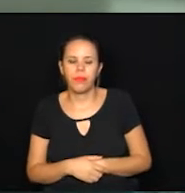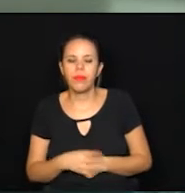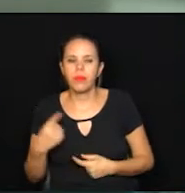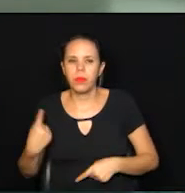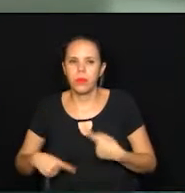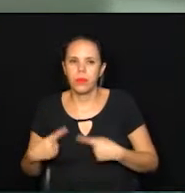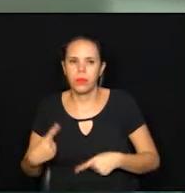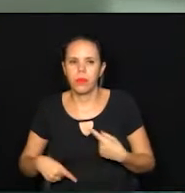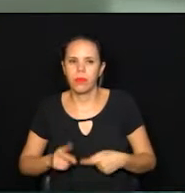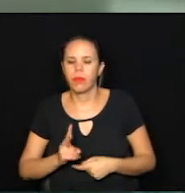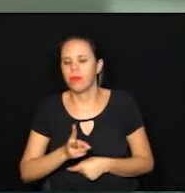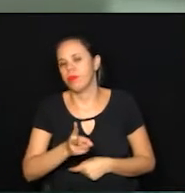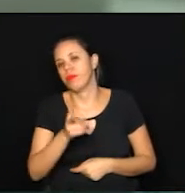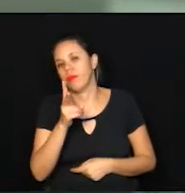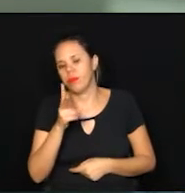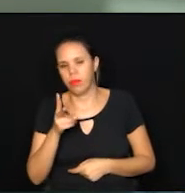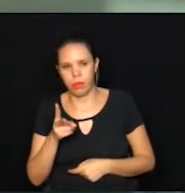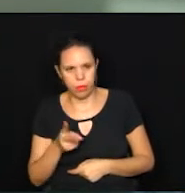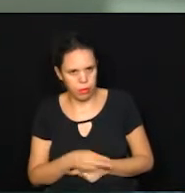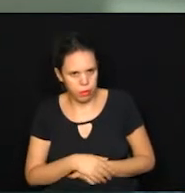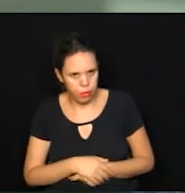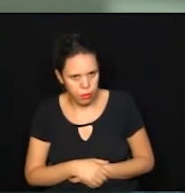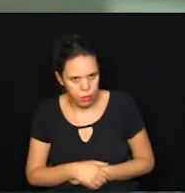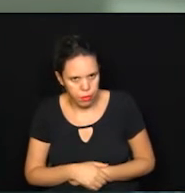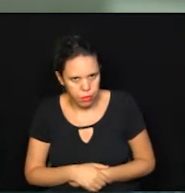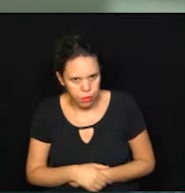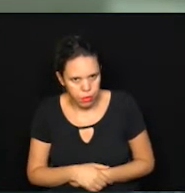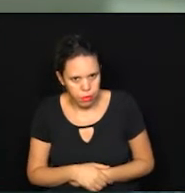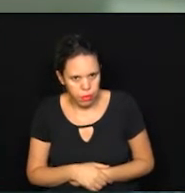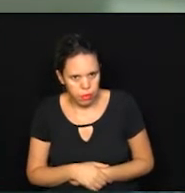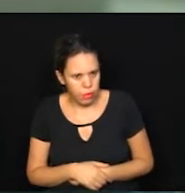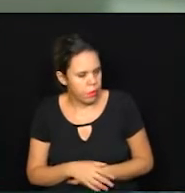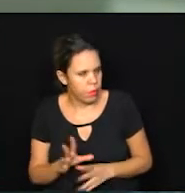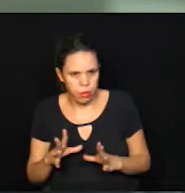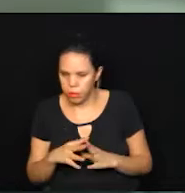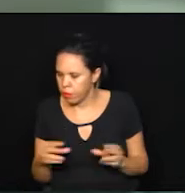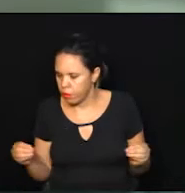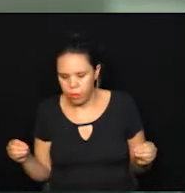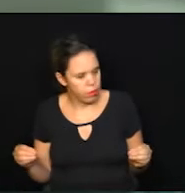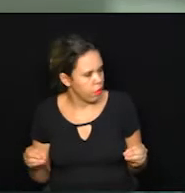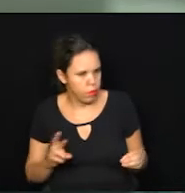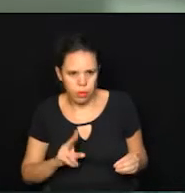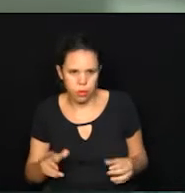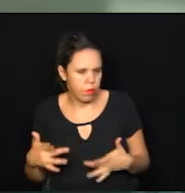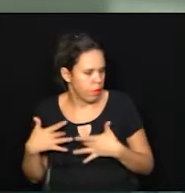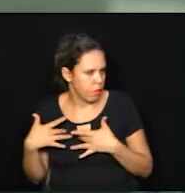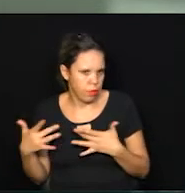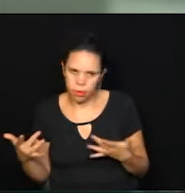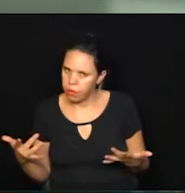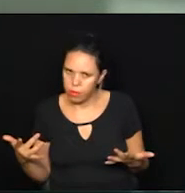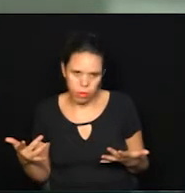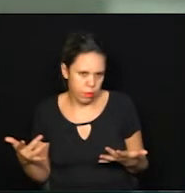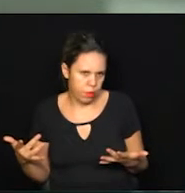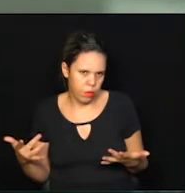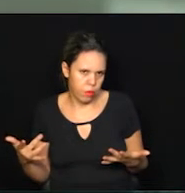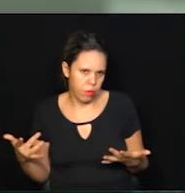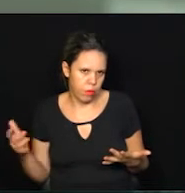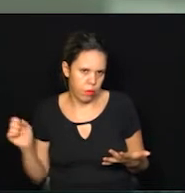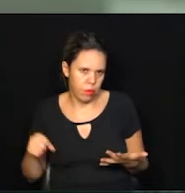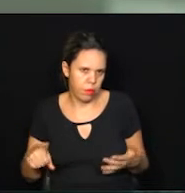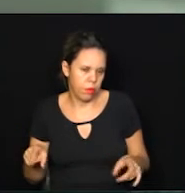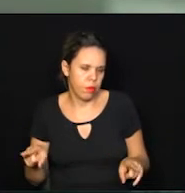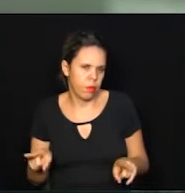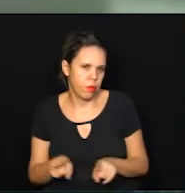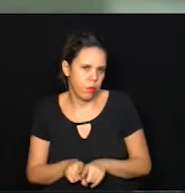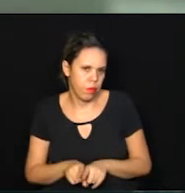política continua, ela não sumiu, não é caridade, é sim também